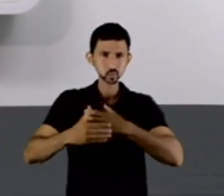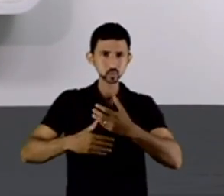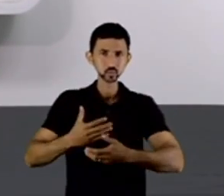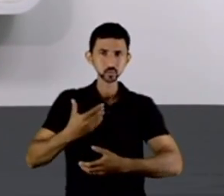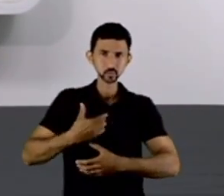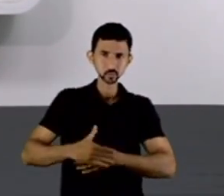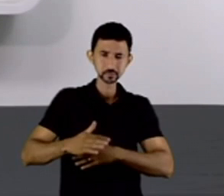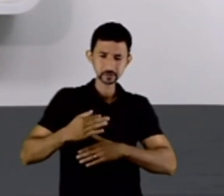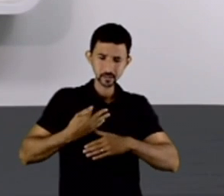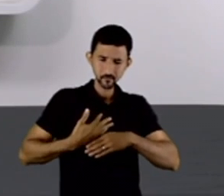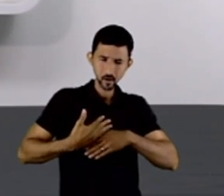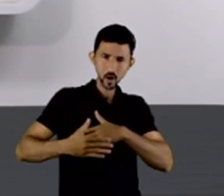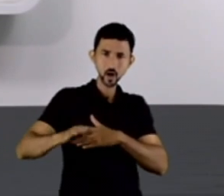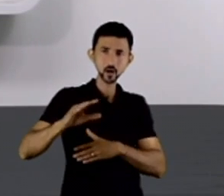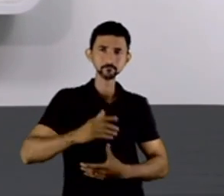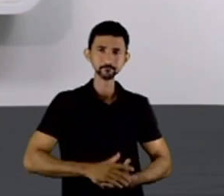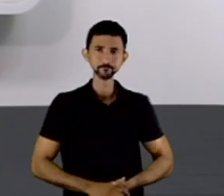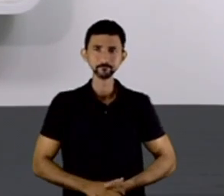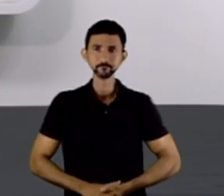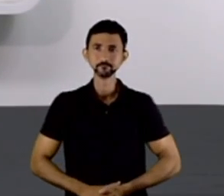Sem acabar a vida toda.